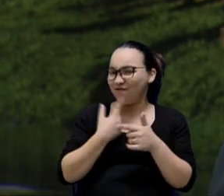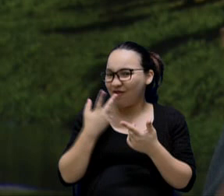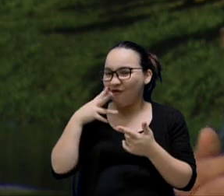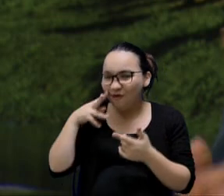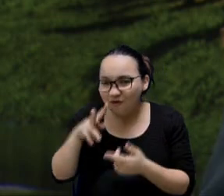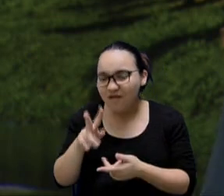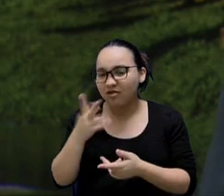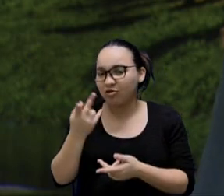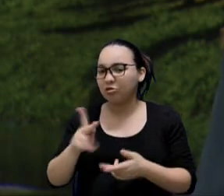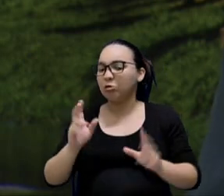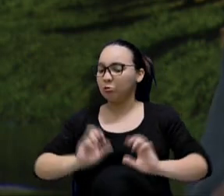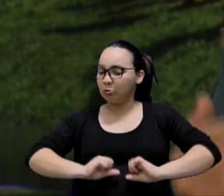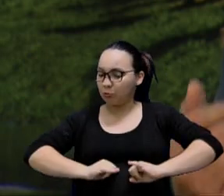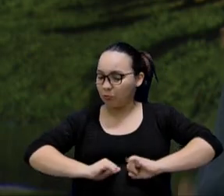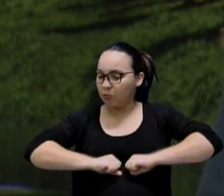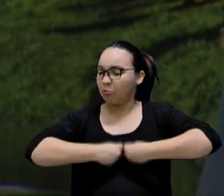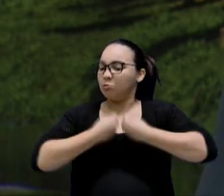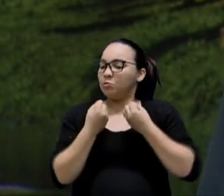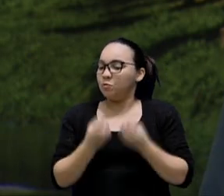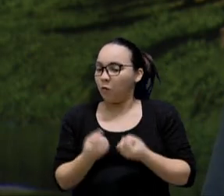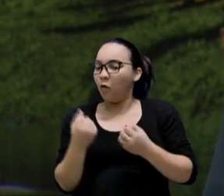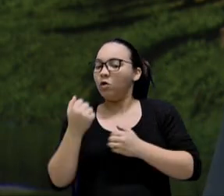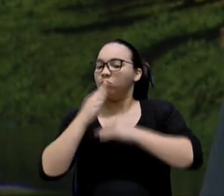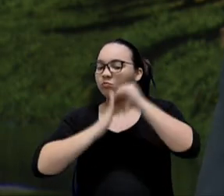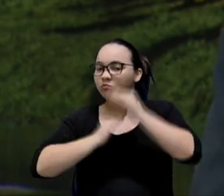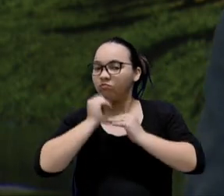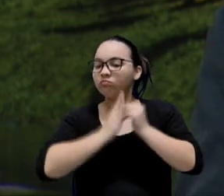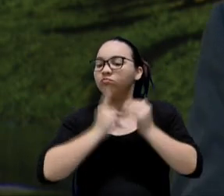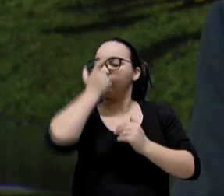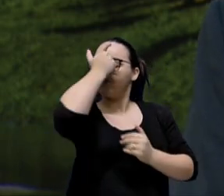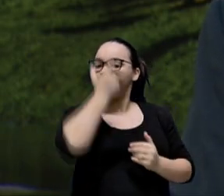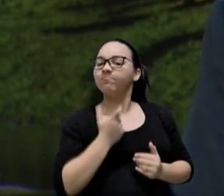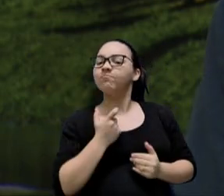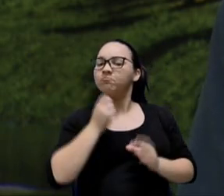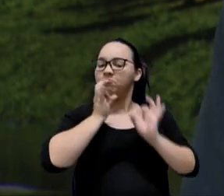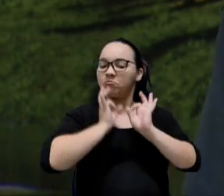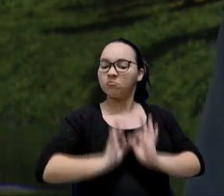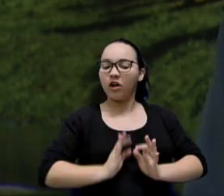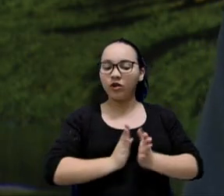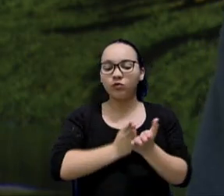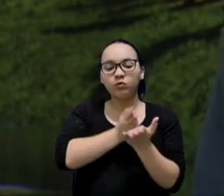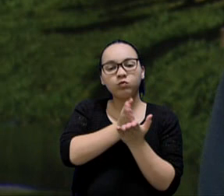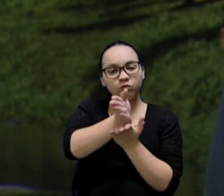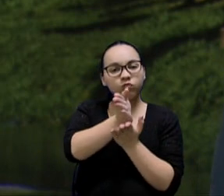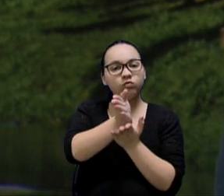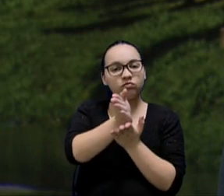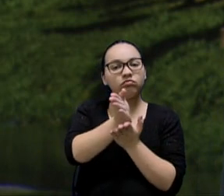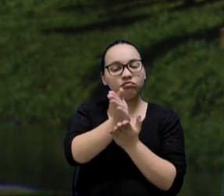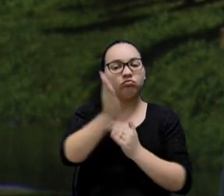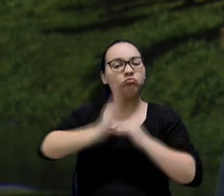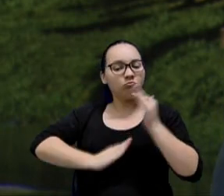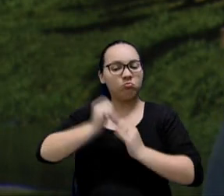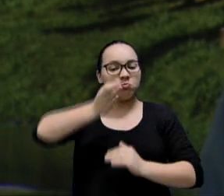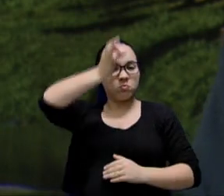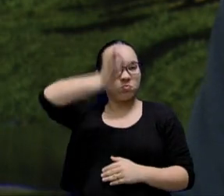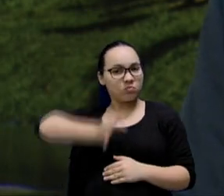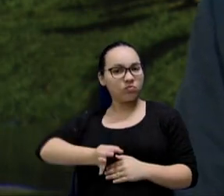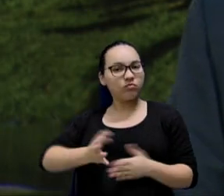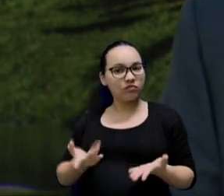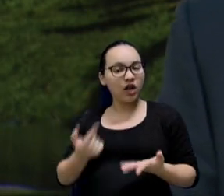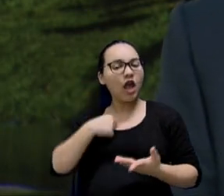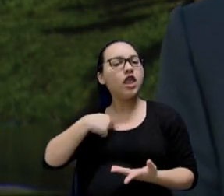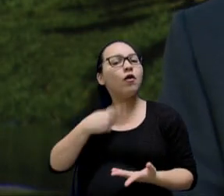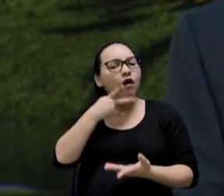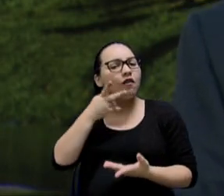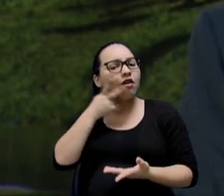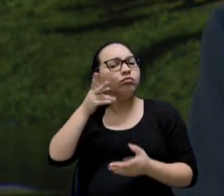dedicação, do seu empenho, do seu profissionalismo, da sua postura sempre correta no âmbito profissional. E sou também